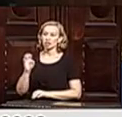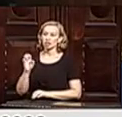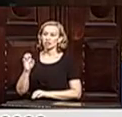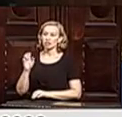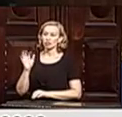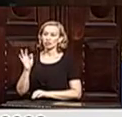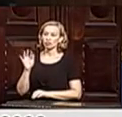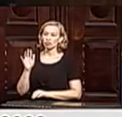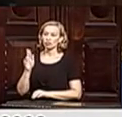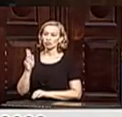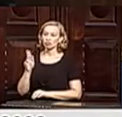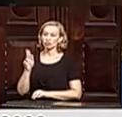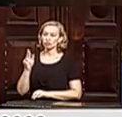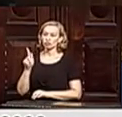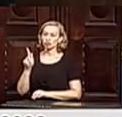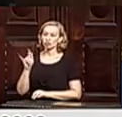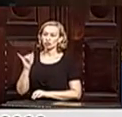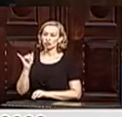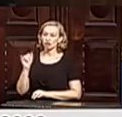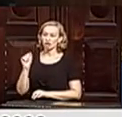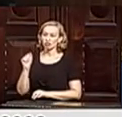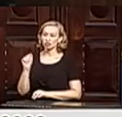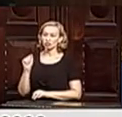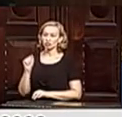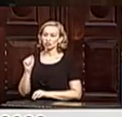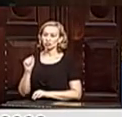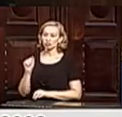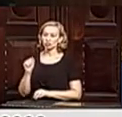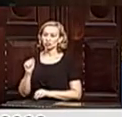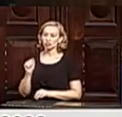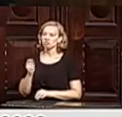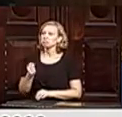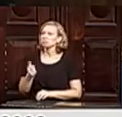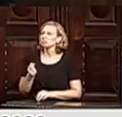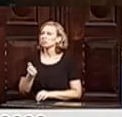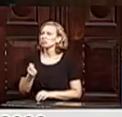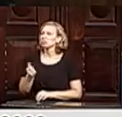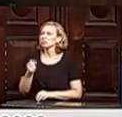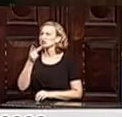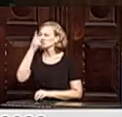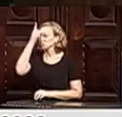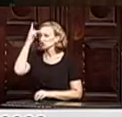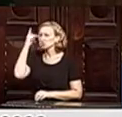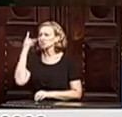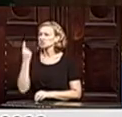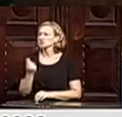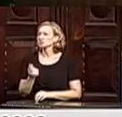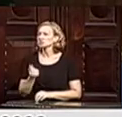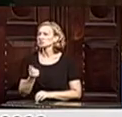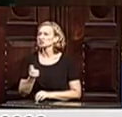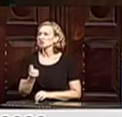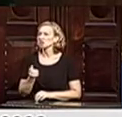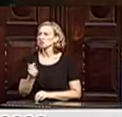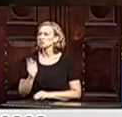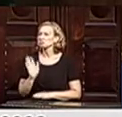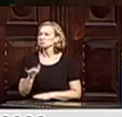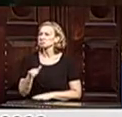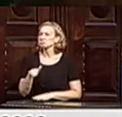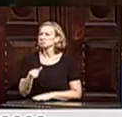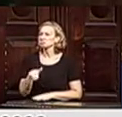não chega nem a 10 por ano, não chega nem a 10 pedidos por ano. Esse valor não representa, não